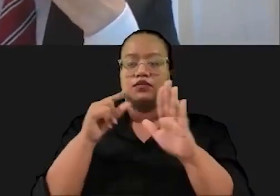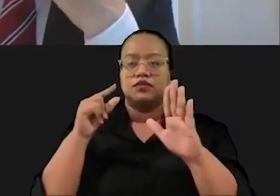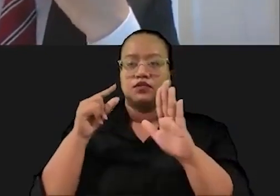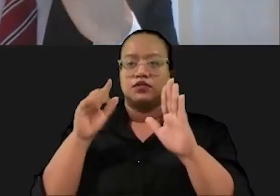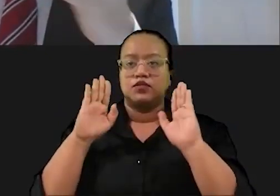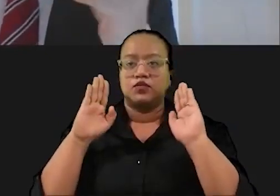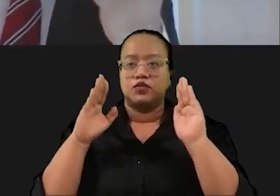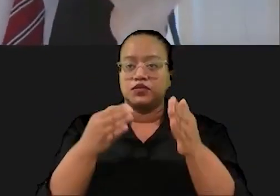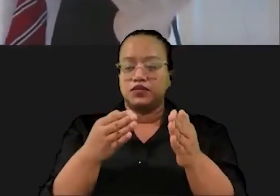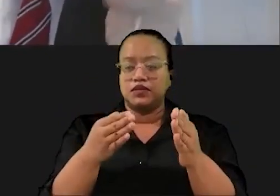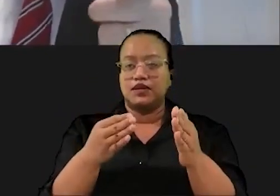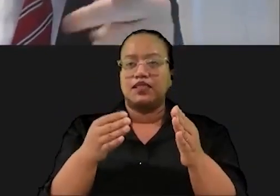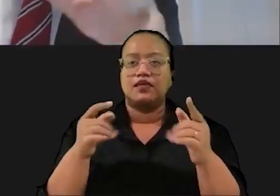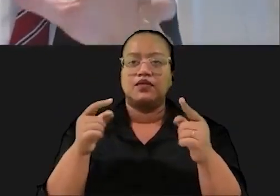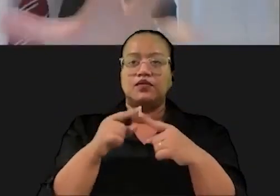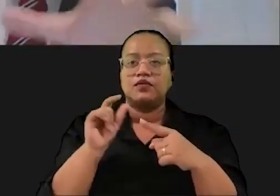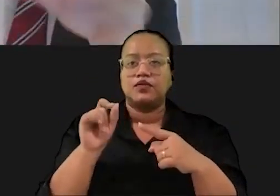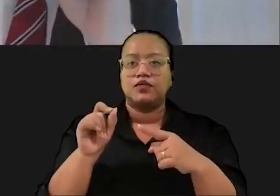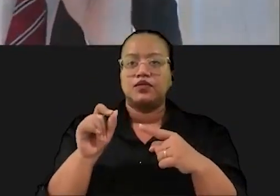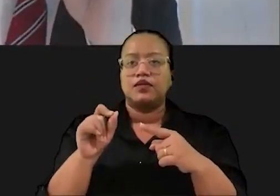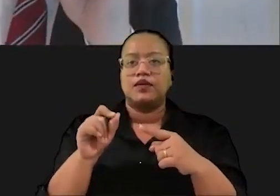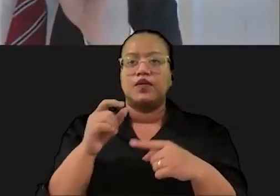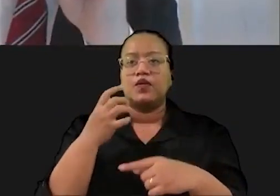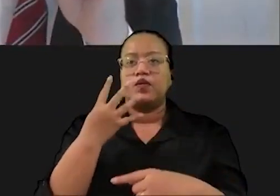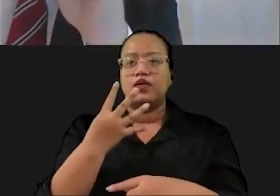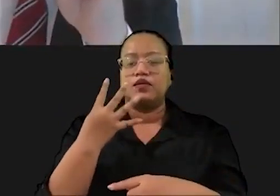44,64% dos elegíveis de Jales e registro